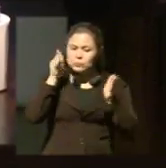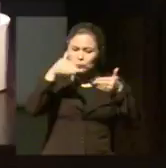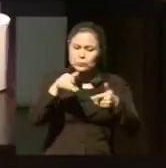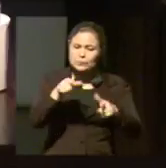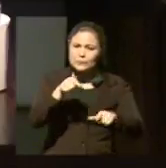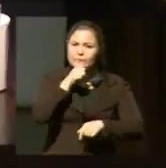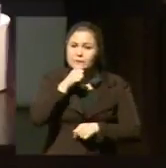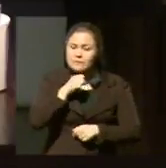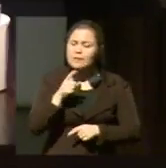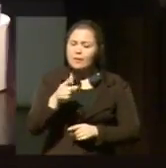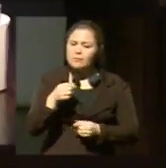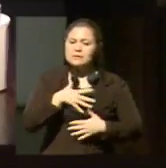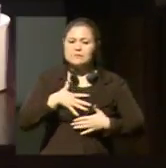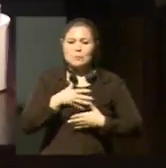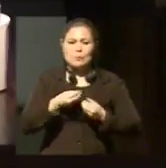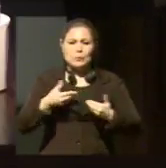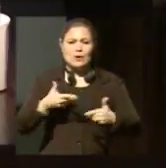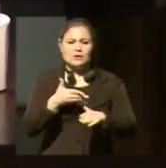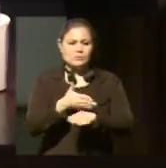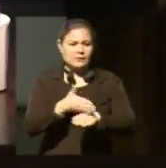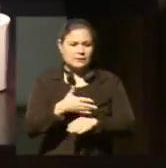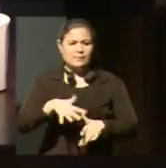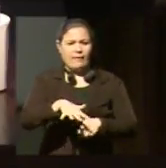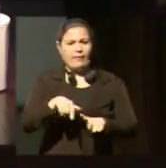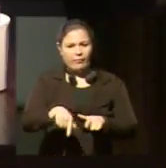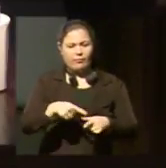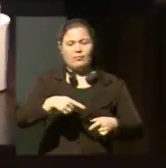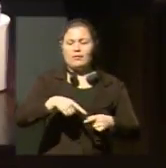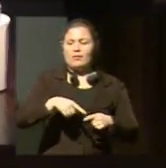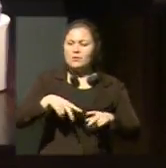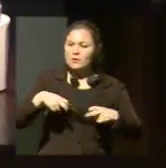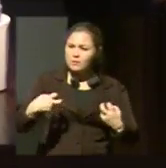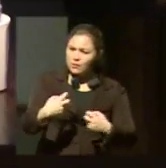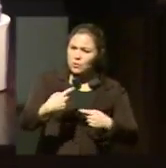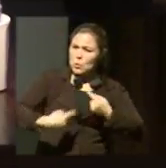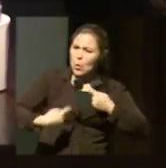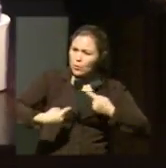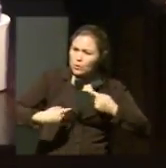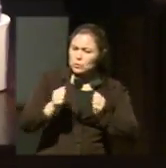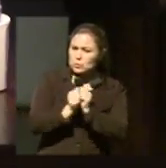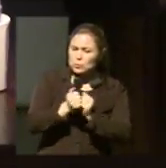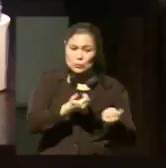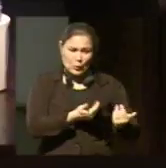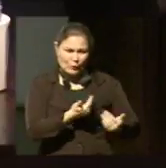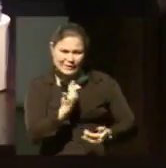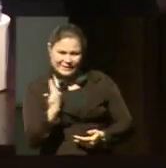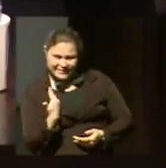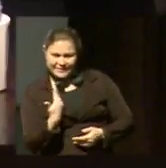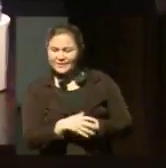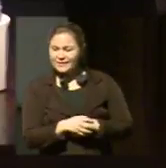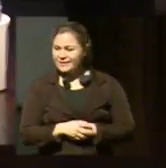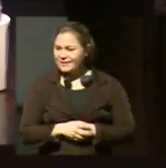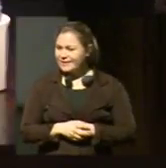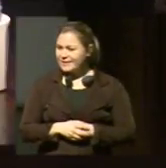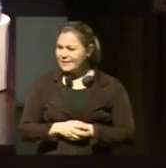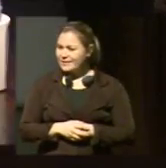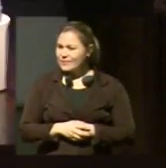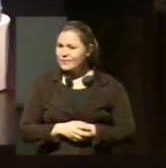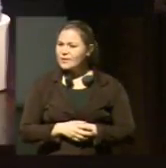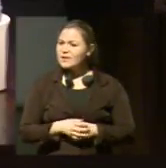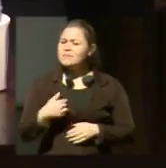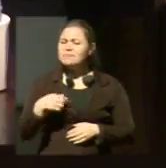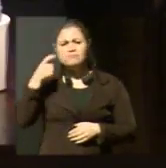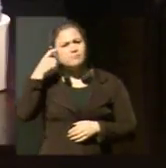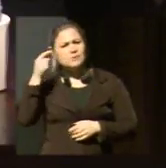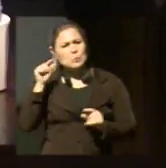uma satisfação muito grande poder participar dessa roda de conversa com esses jovens aí, né? Para a gente